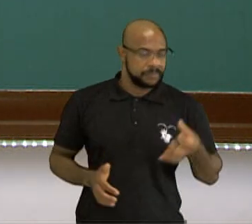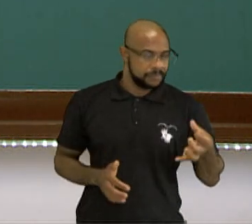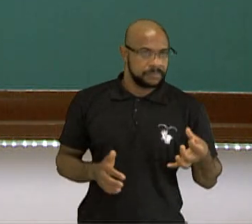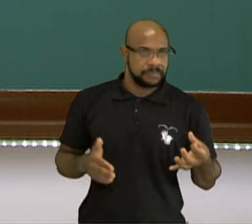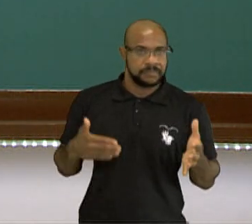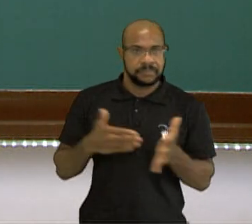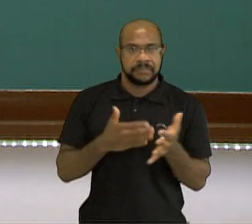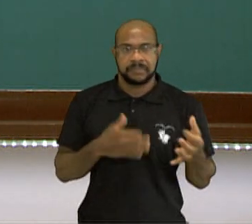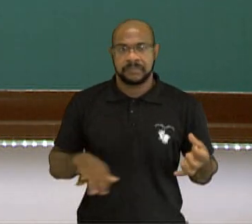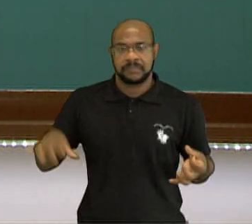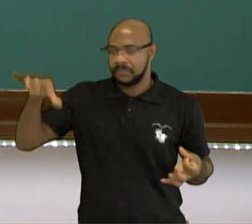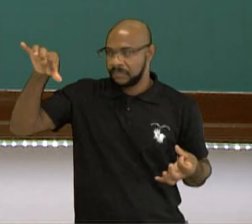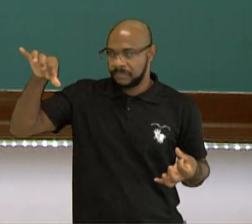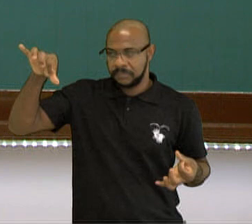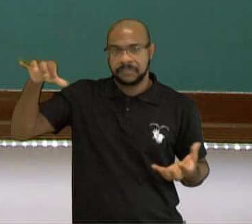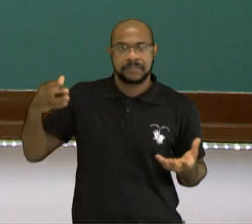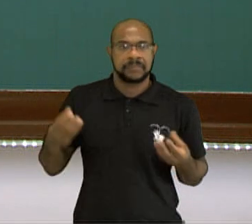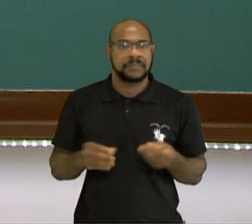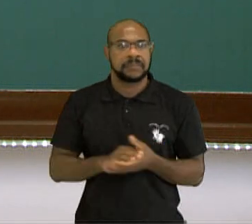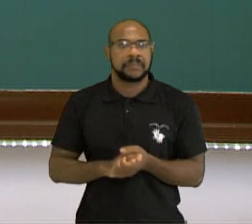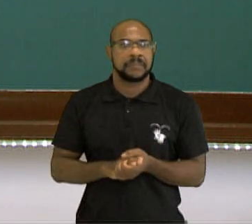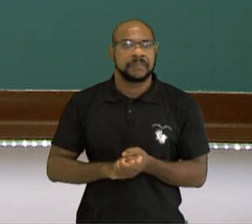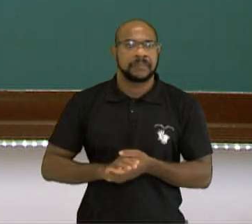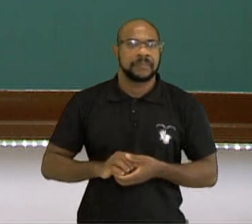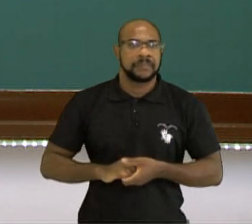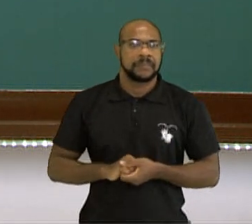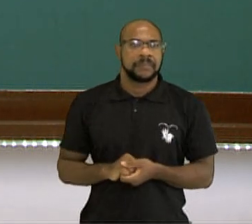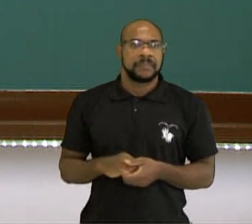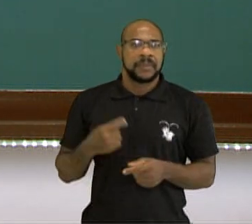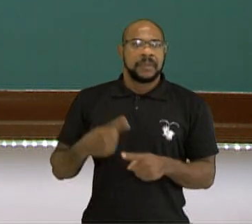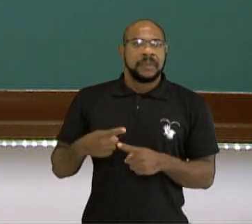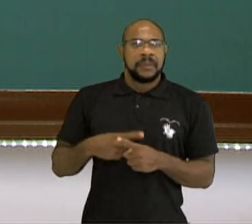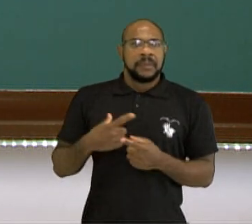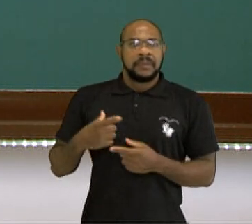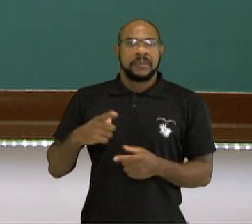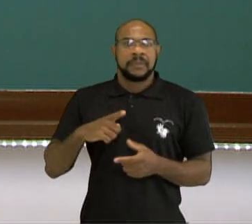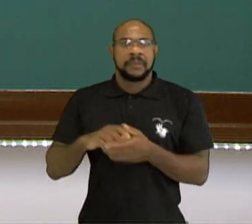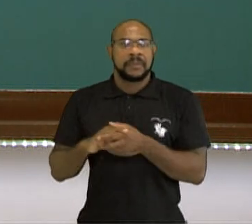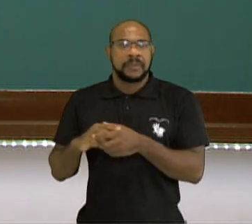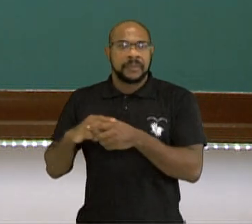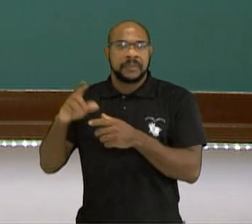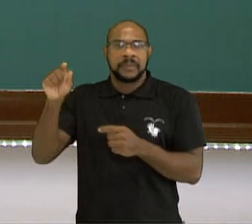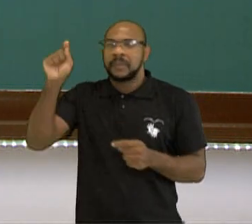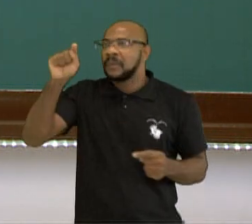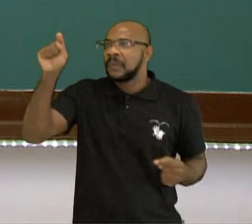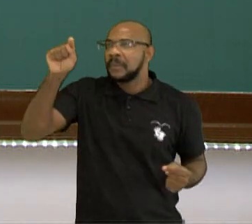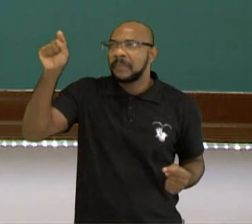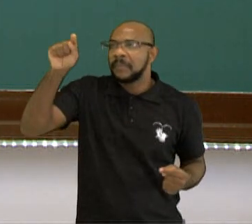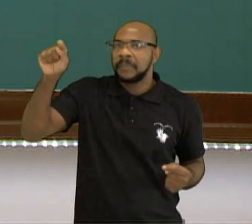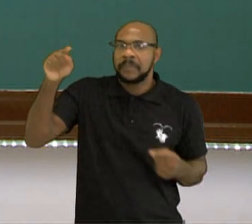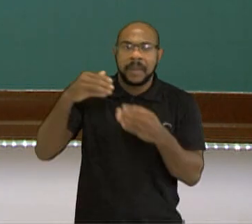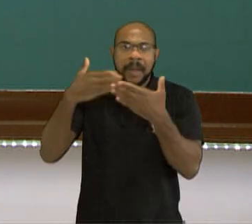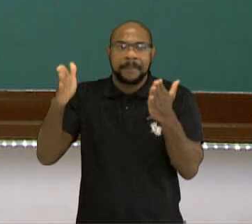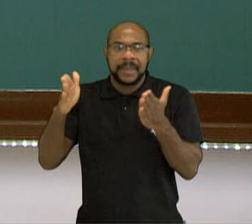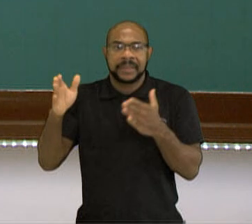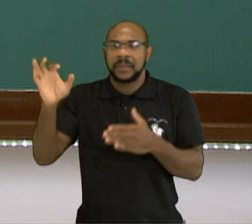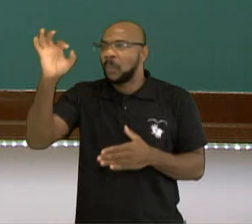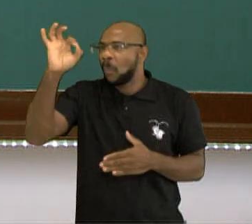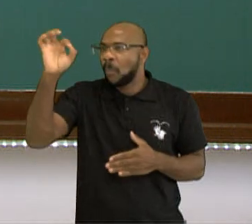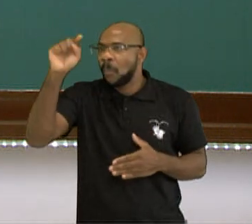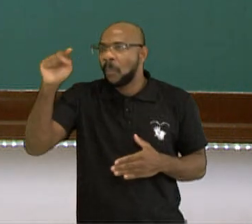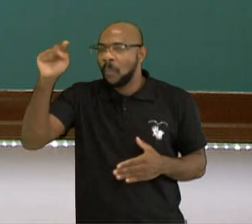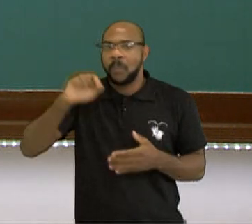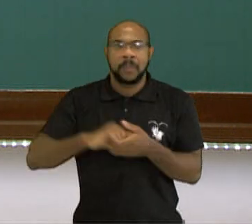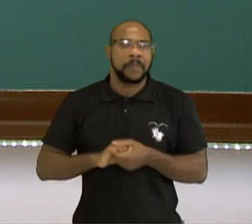que a prof colocou aquele colchete viradinho ali na extremidade do 9? Porque eu enxergo uma bolinha aberta aqui no gráfico. Para